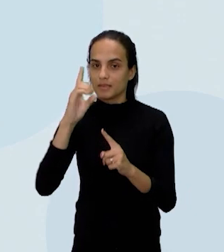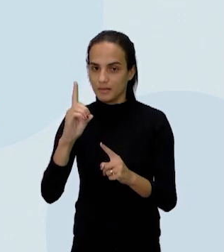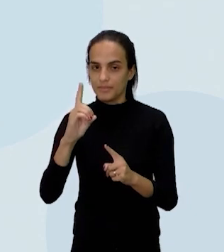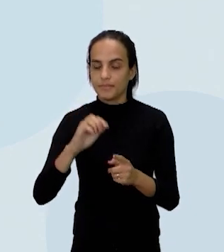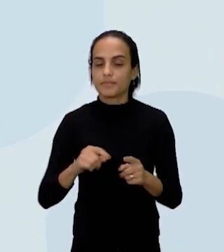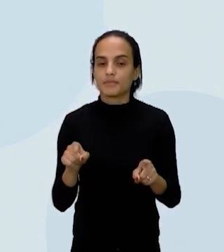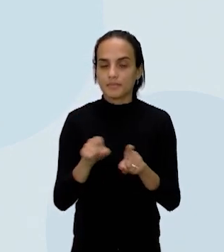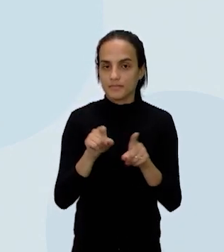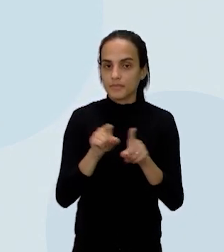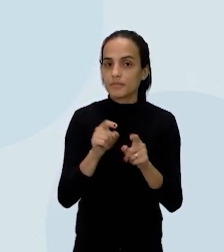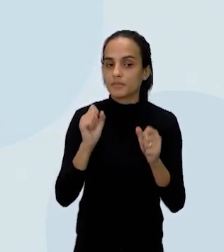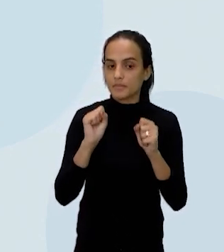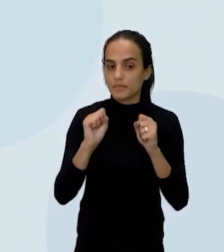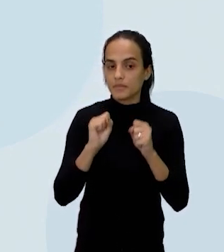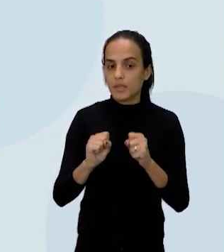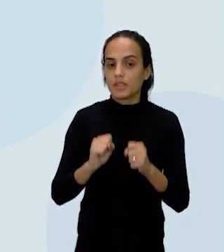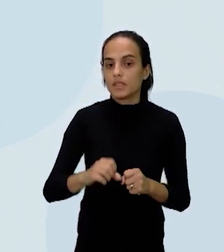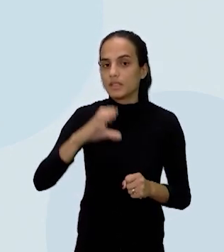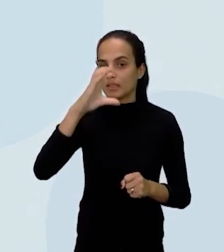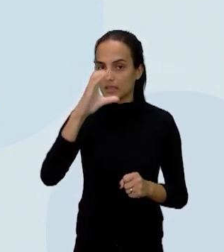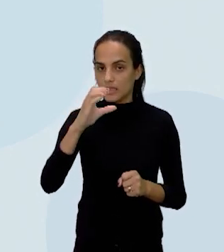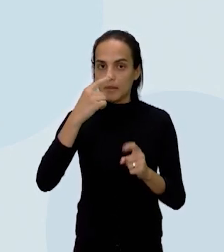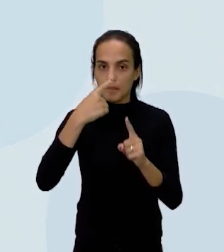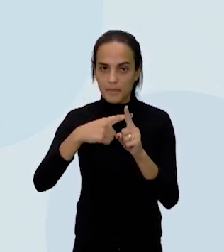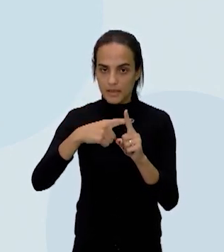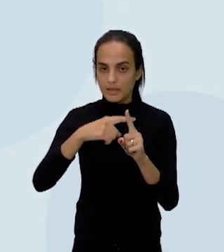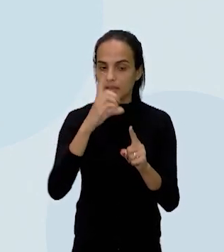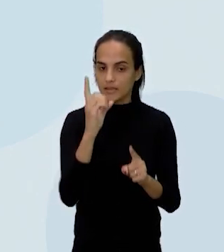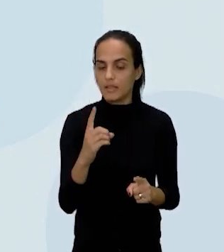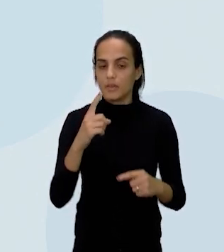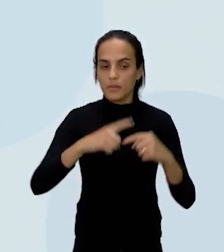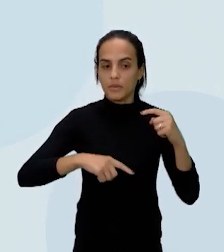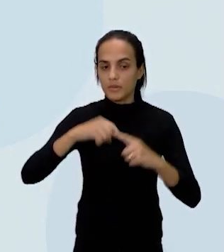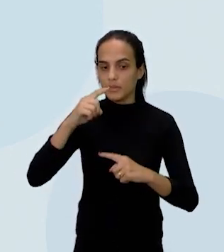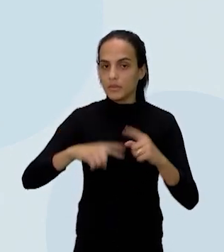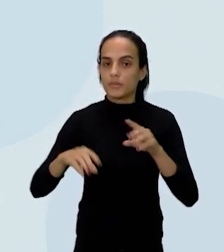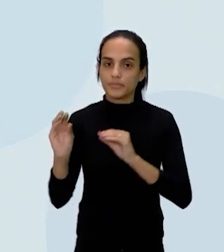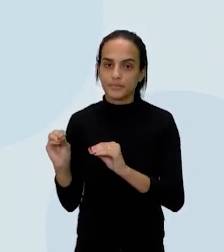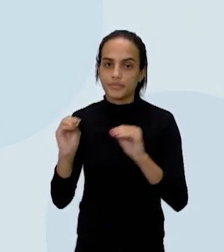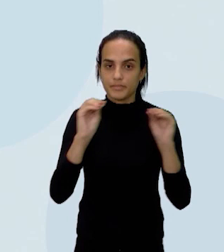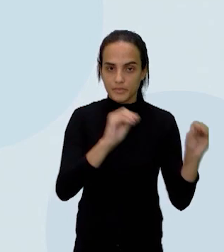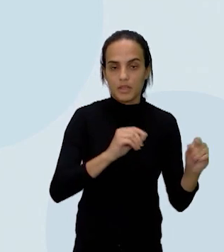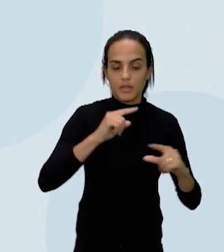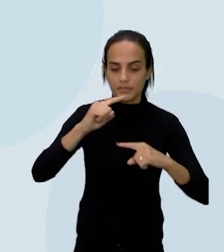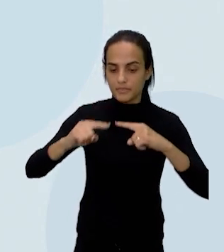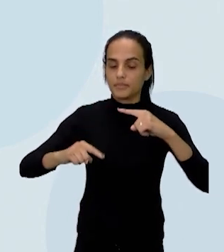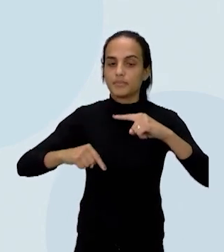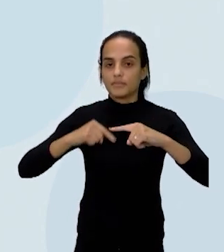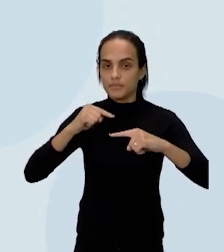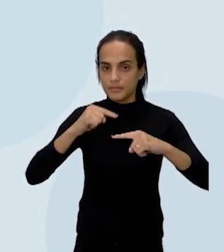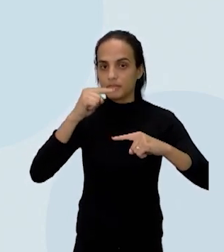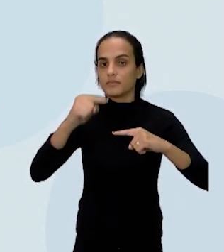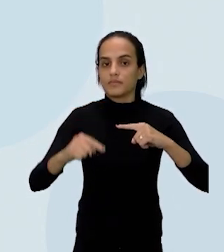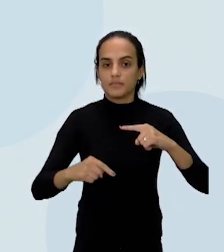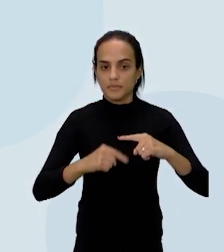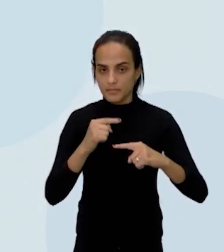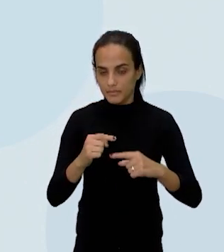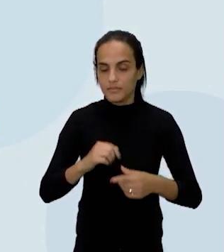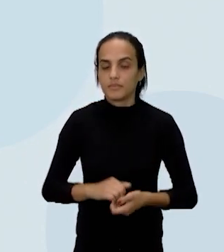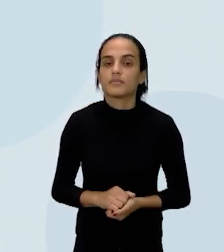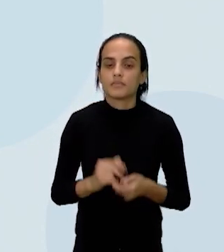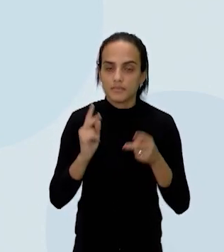do produto C mais D para o reagente A mais B. Então, fica aquele ciclo. Então, como ela sempre está ali